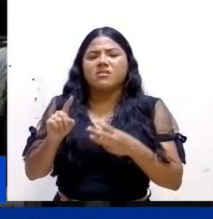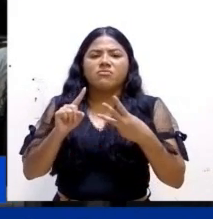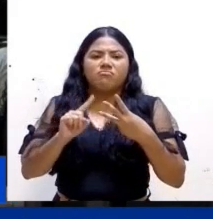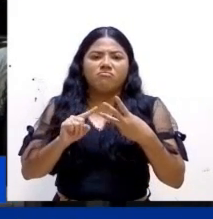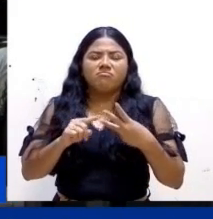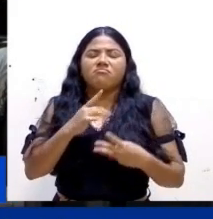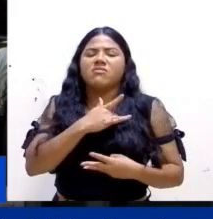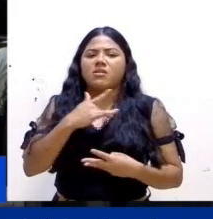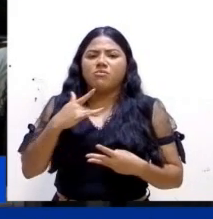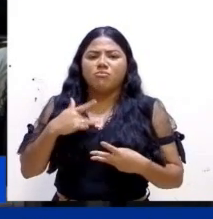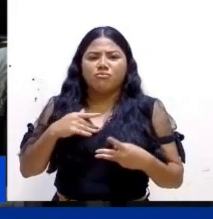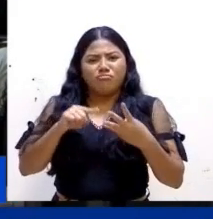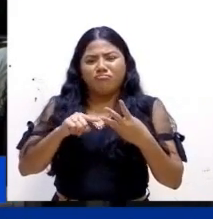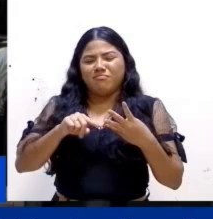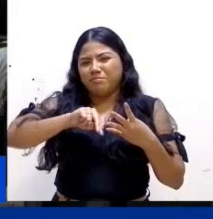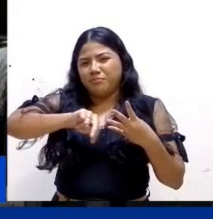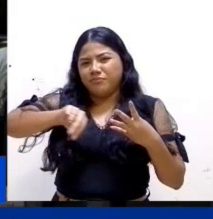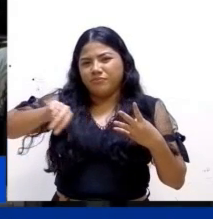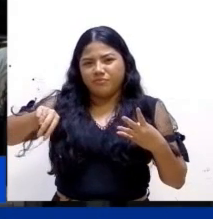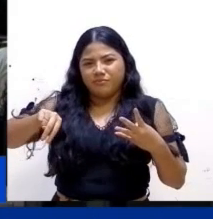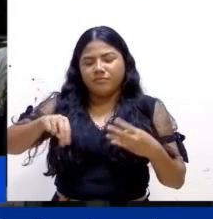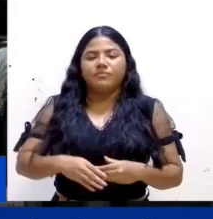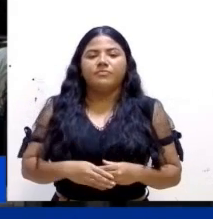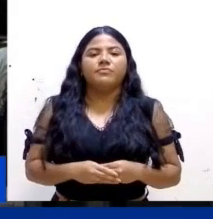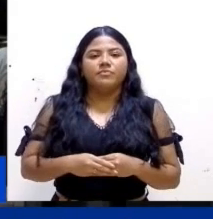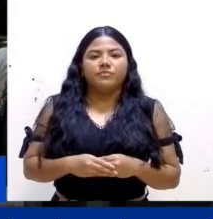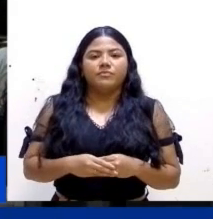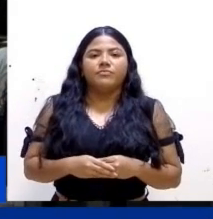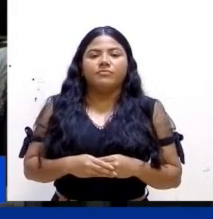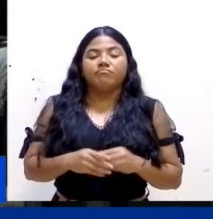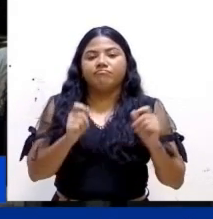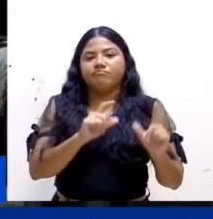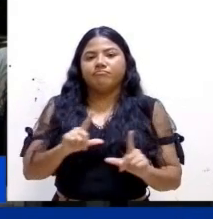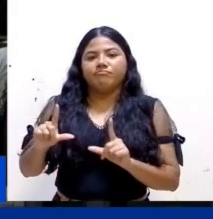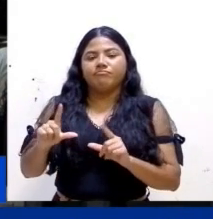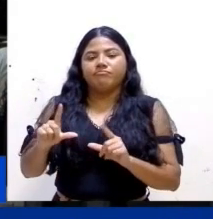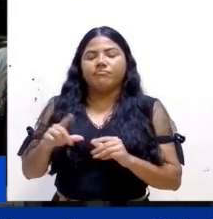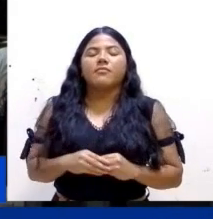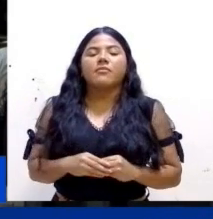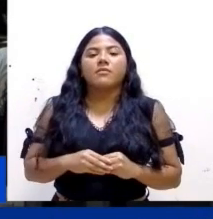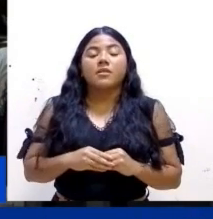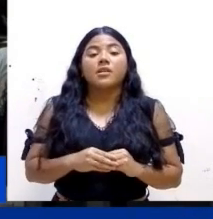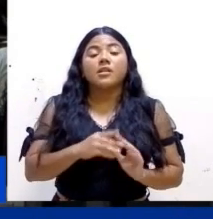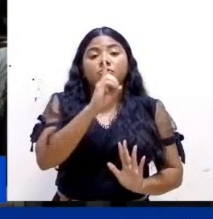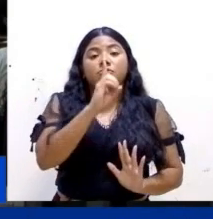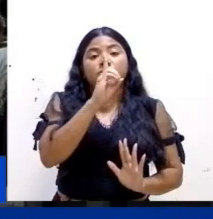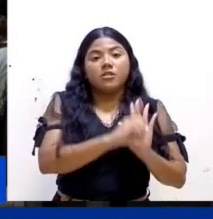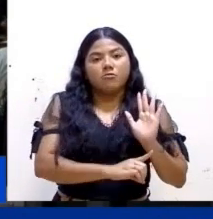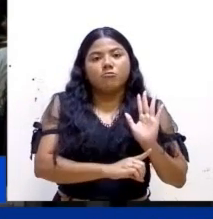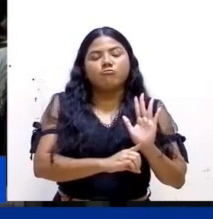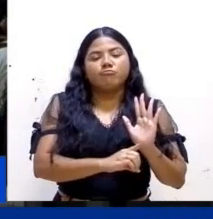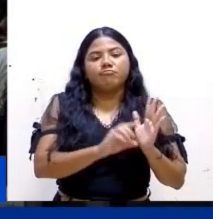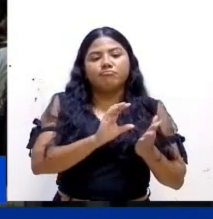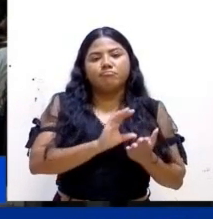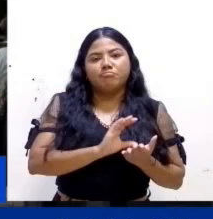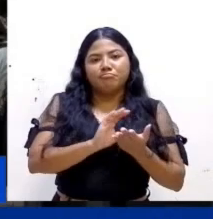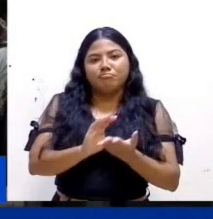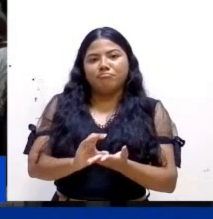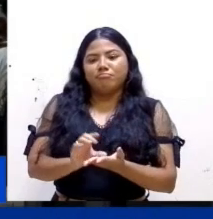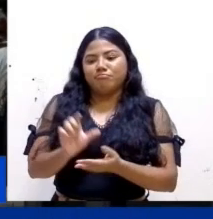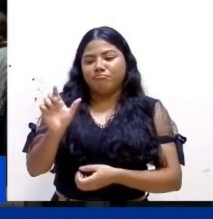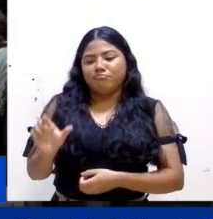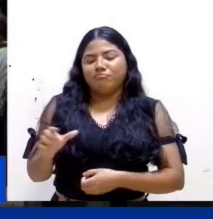entre outros. Imagem ampla do auditório. Tá? E quem é que tem direito de receber a pensão?